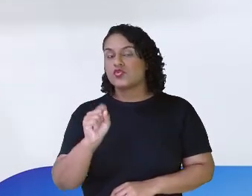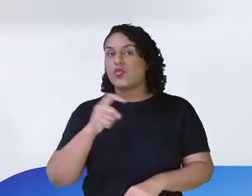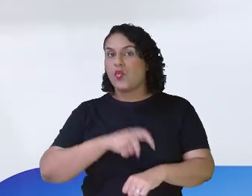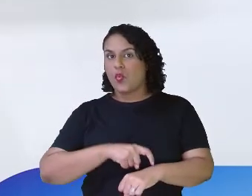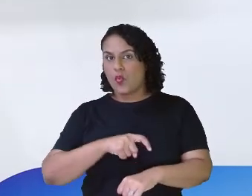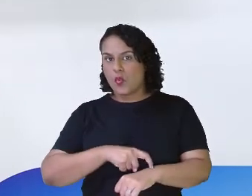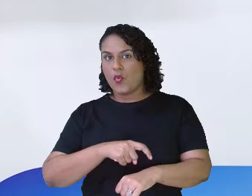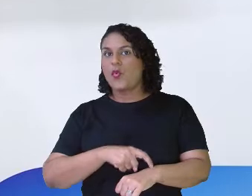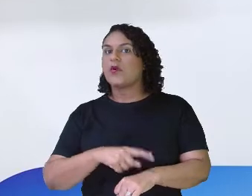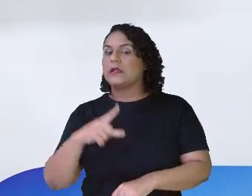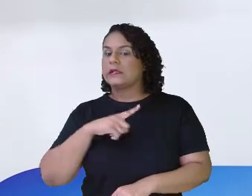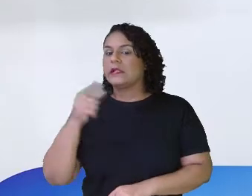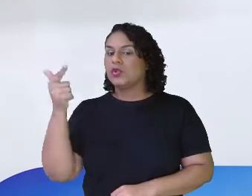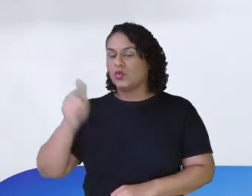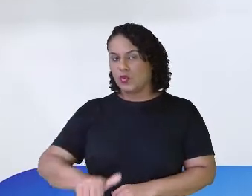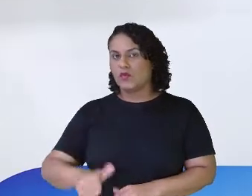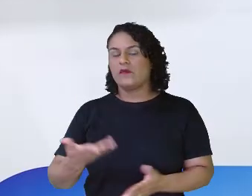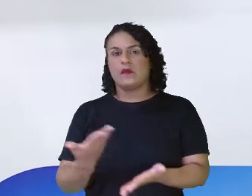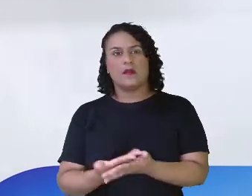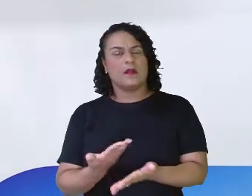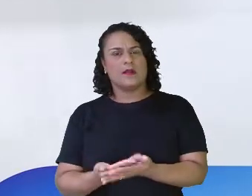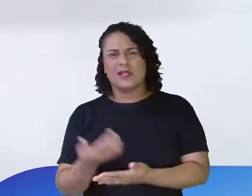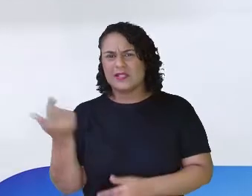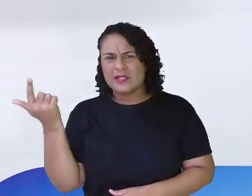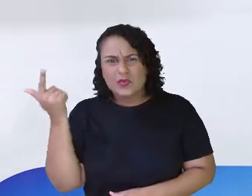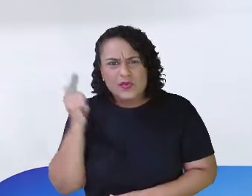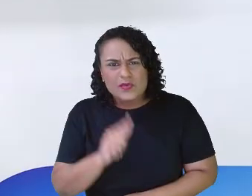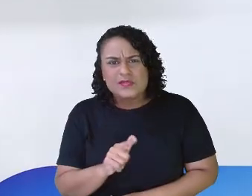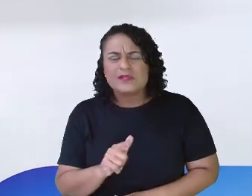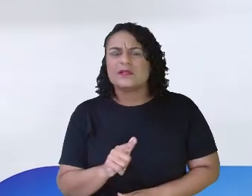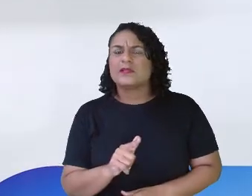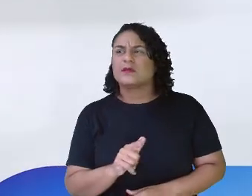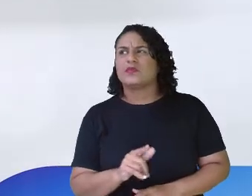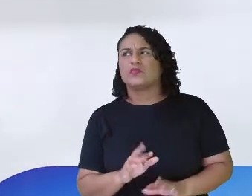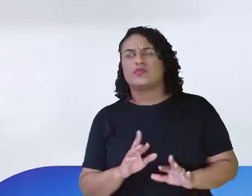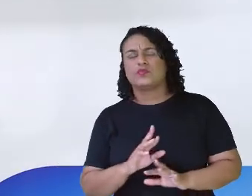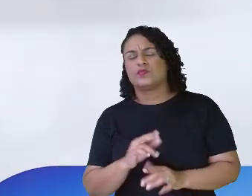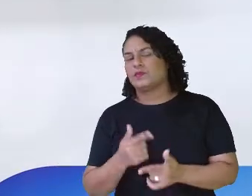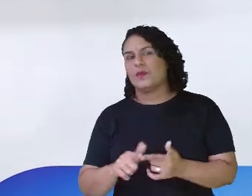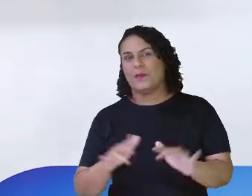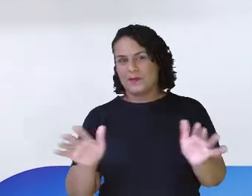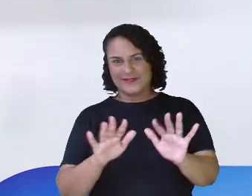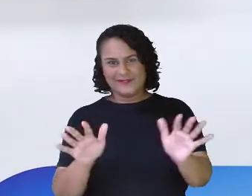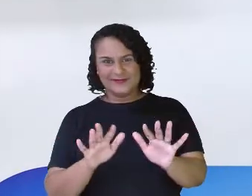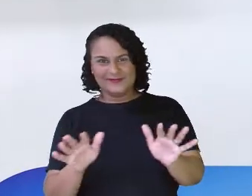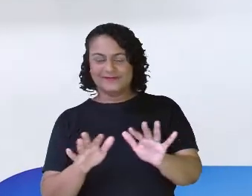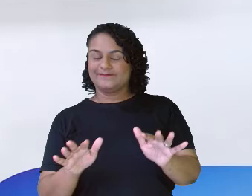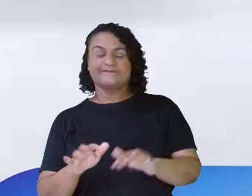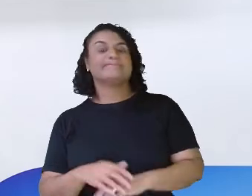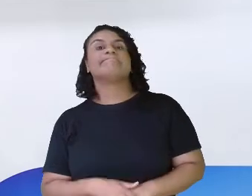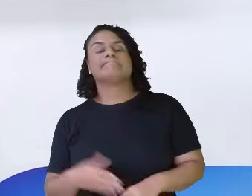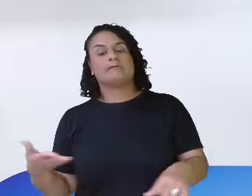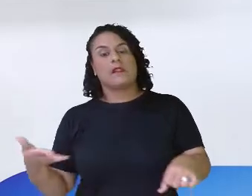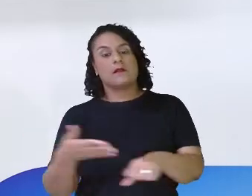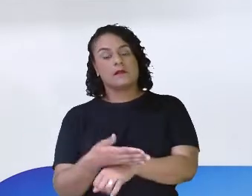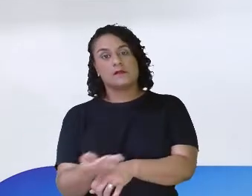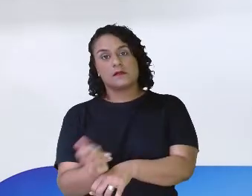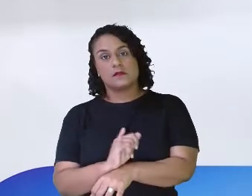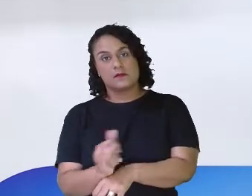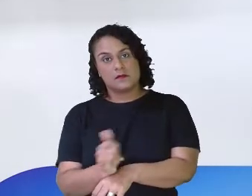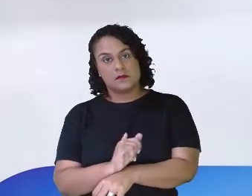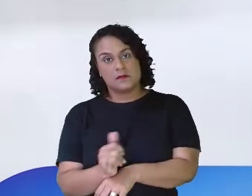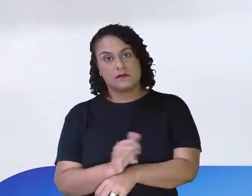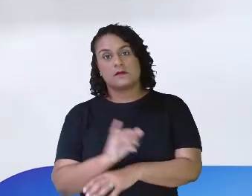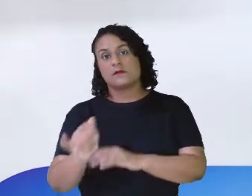também. Ah, não conseguiu também acompanhar a reprise? Não tem problema nenhum. Vai lá no YouTube,